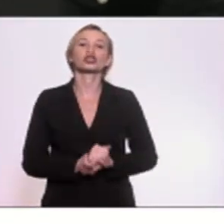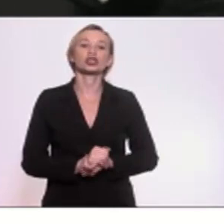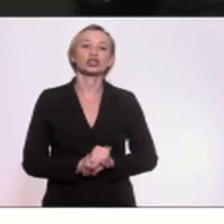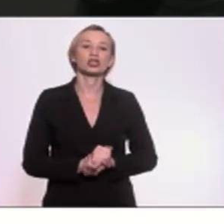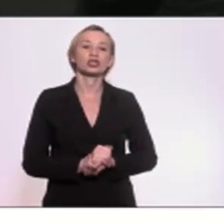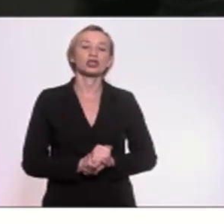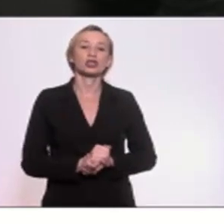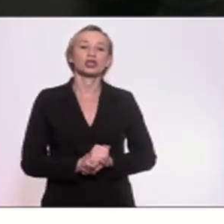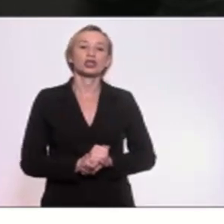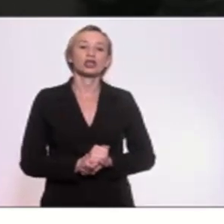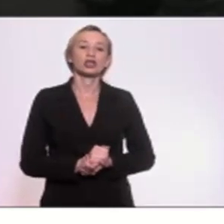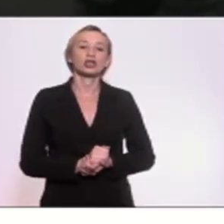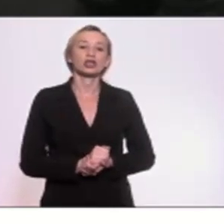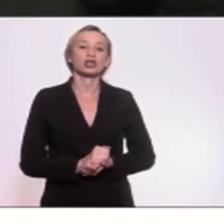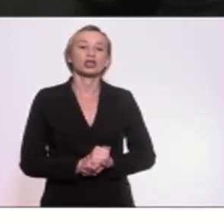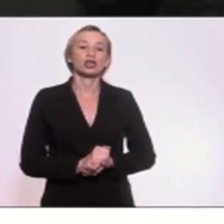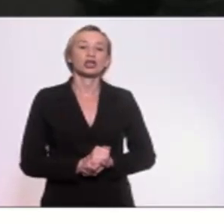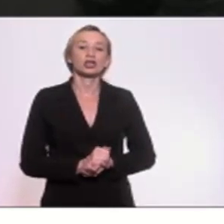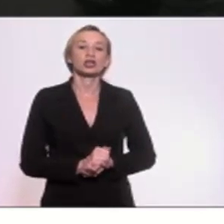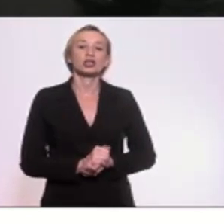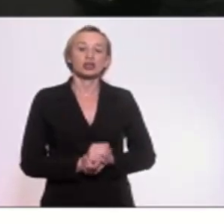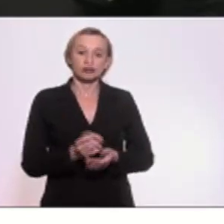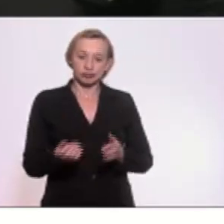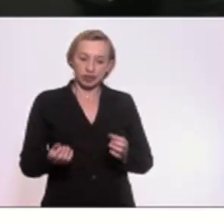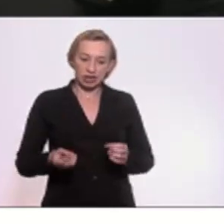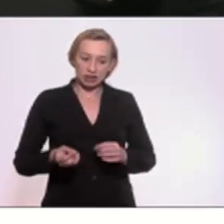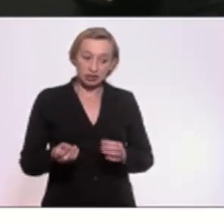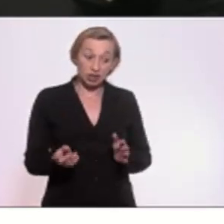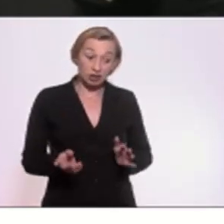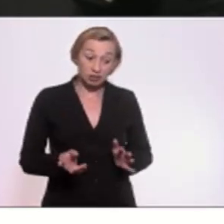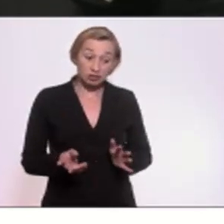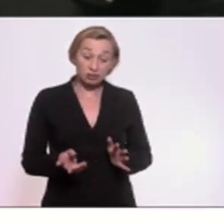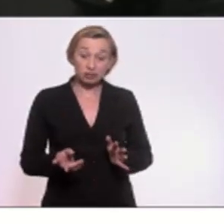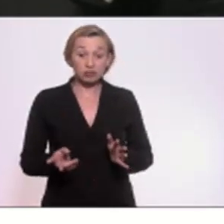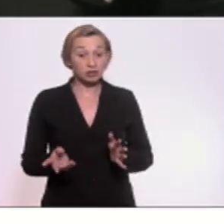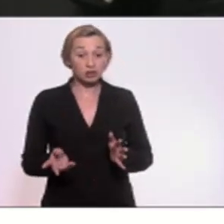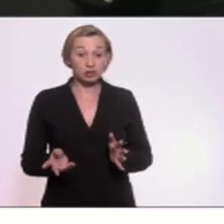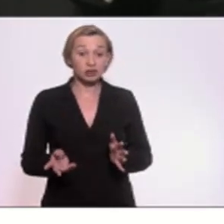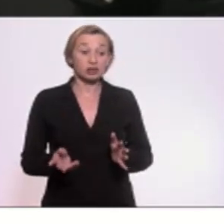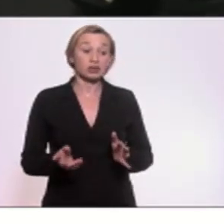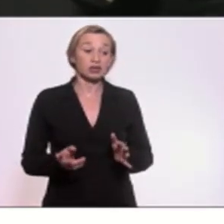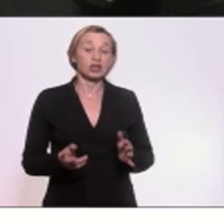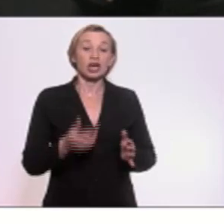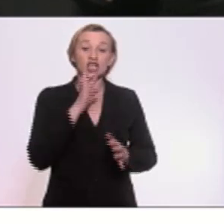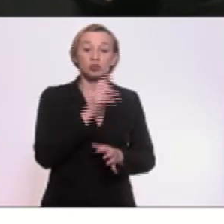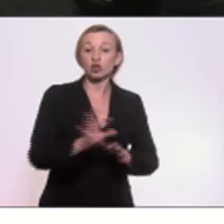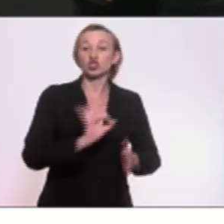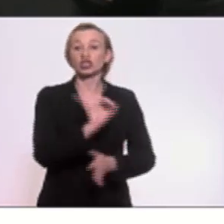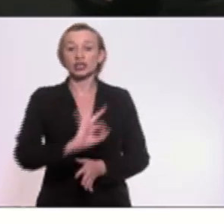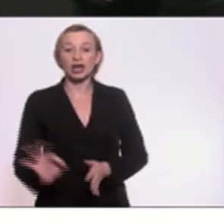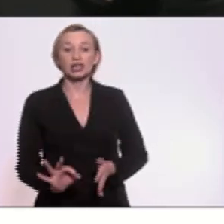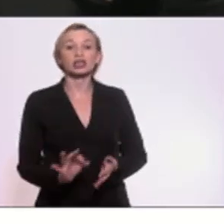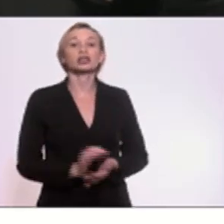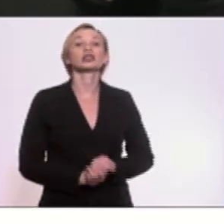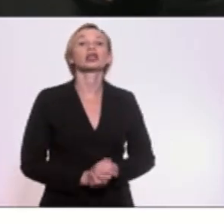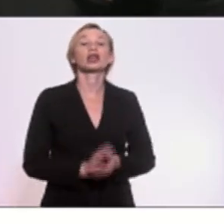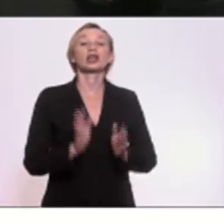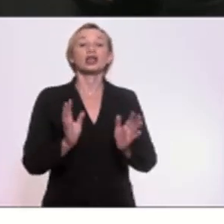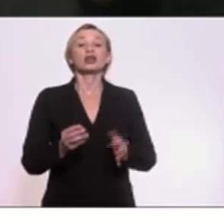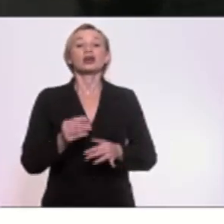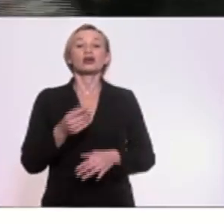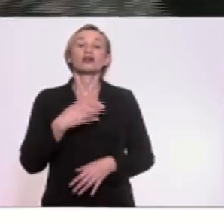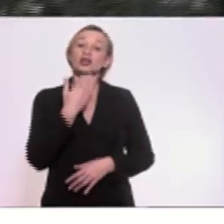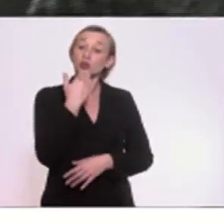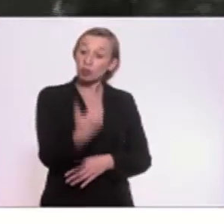a responsabilização daqueles e daquelas que mandou matar Marielle Franco. Então, faço esse registro